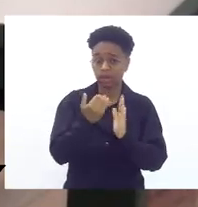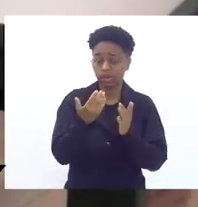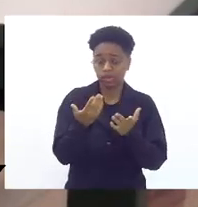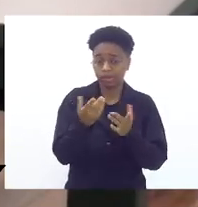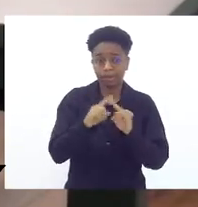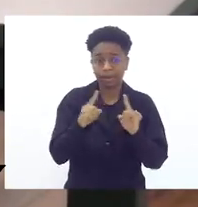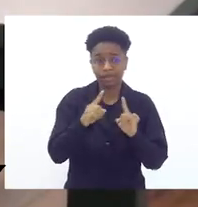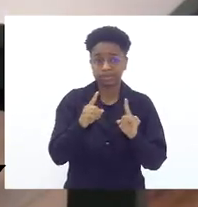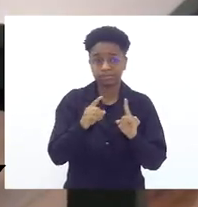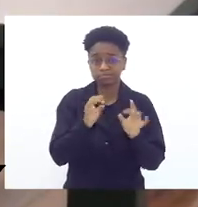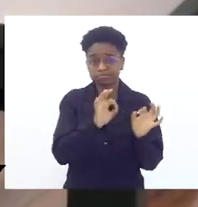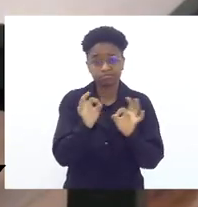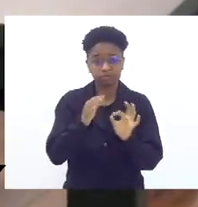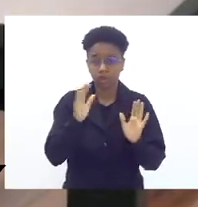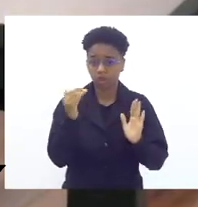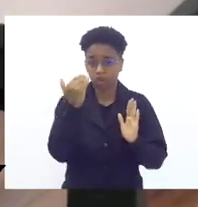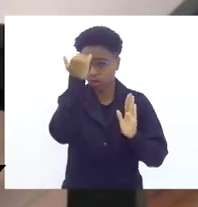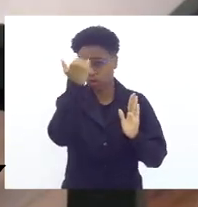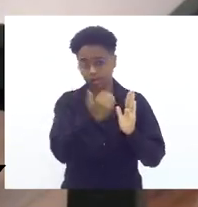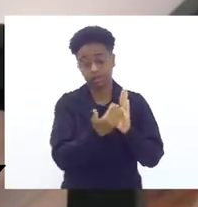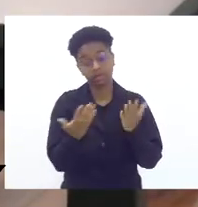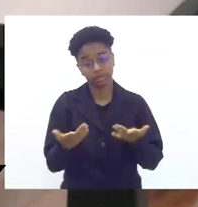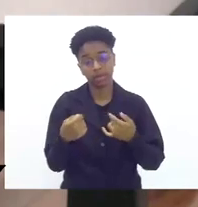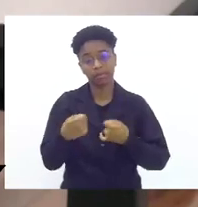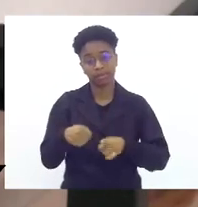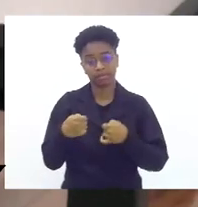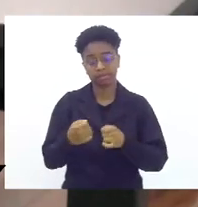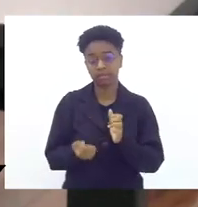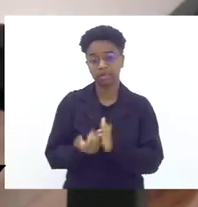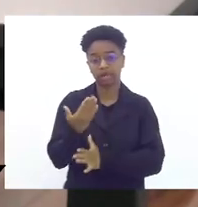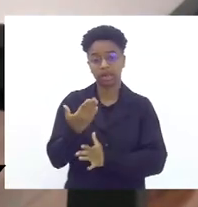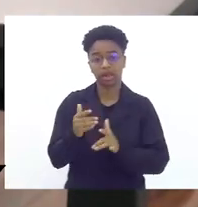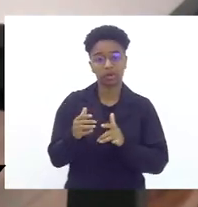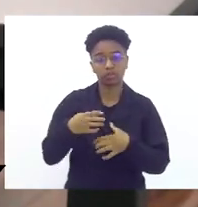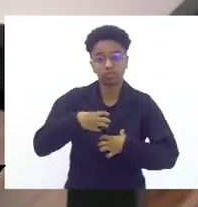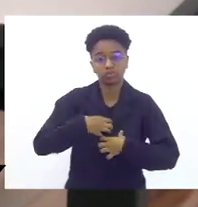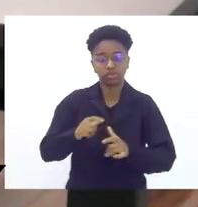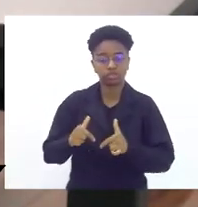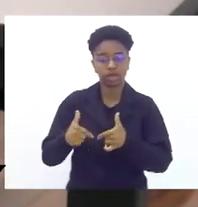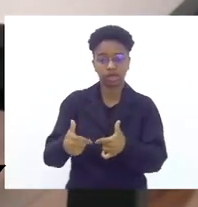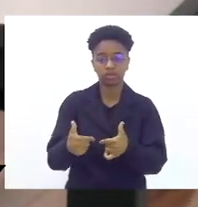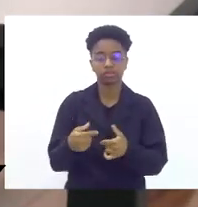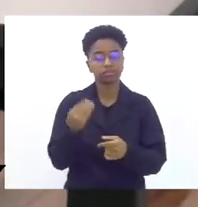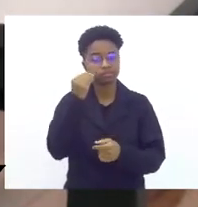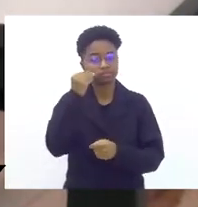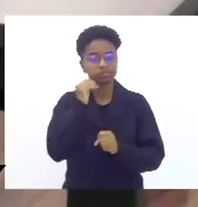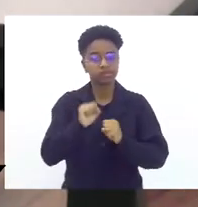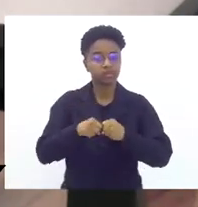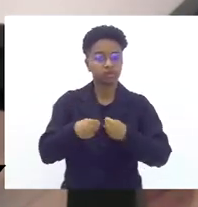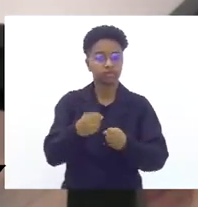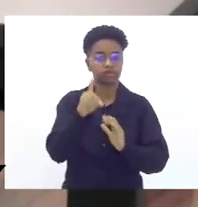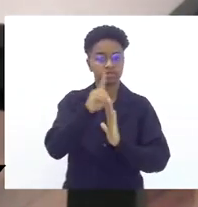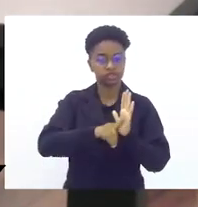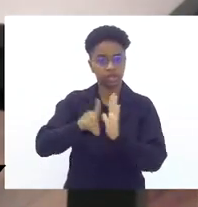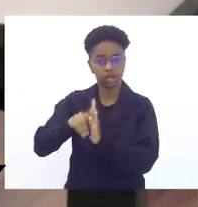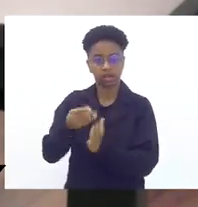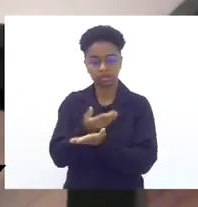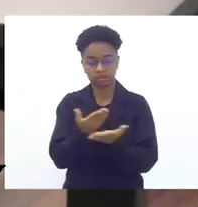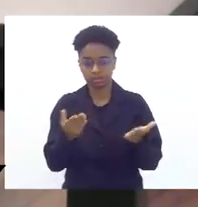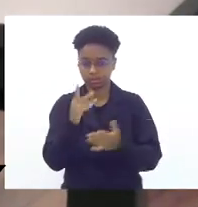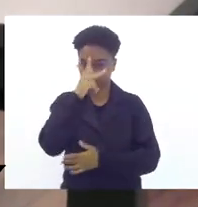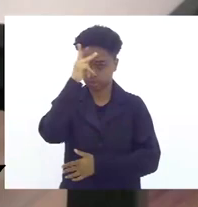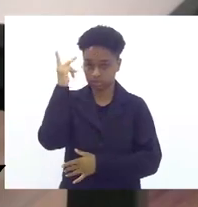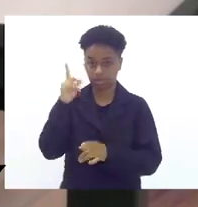assim estabelecer isso como um monte em defesa dos direitos dessas pessoas